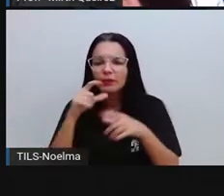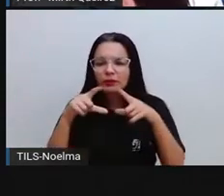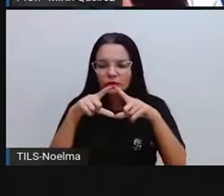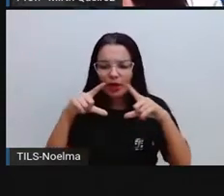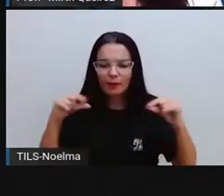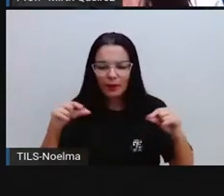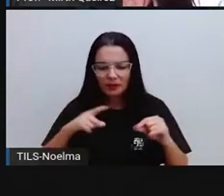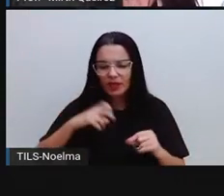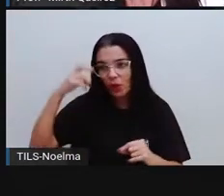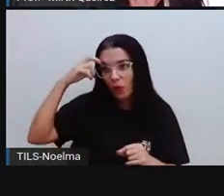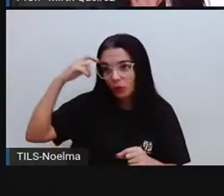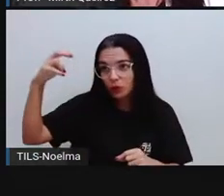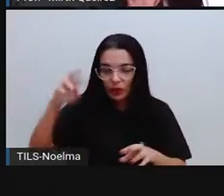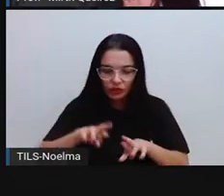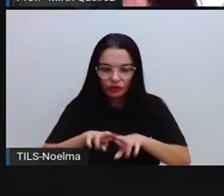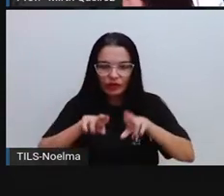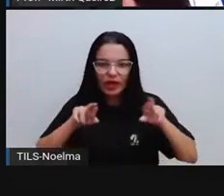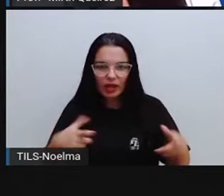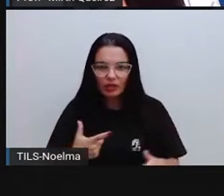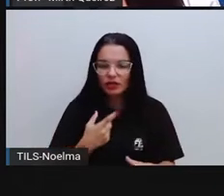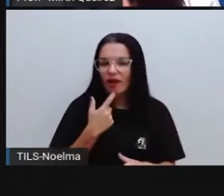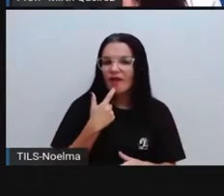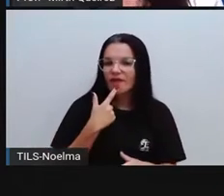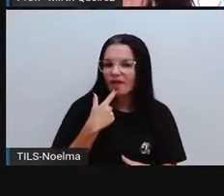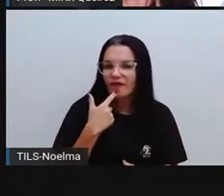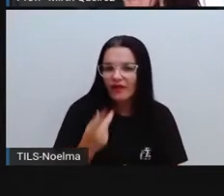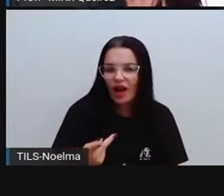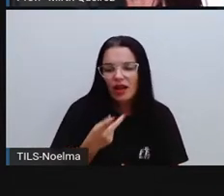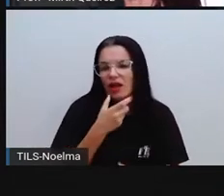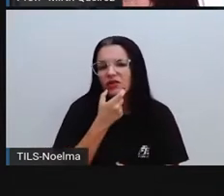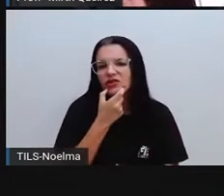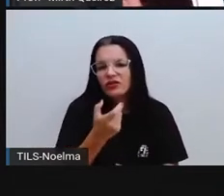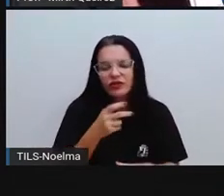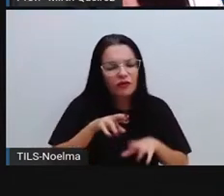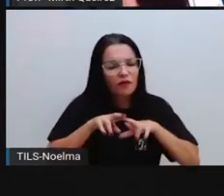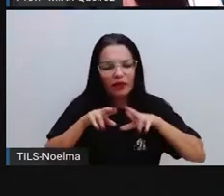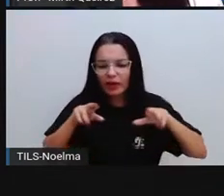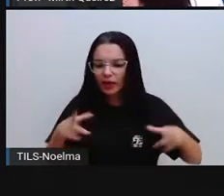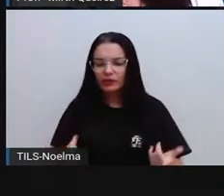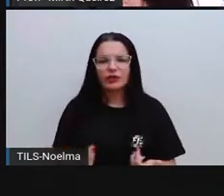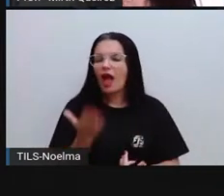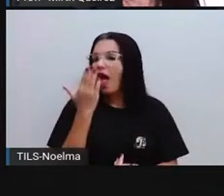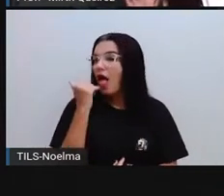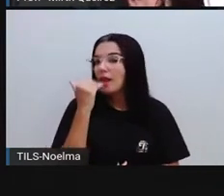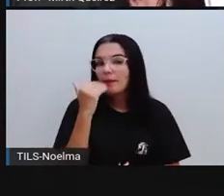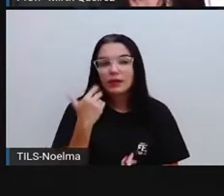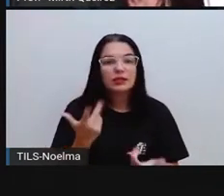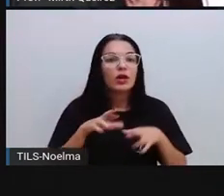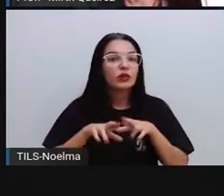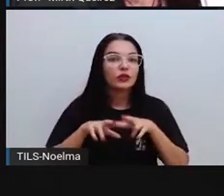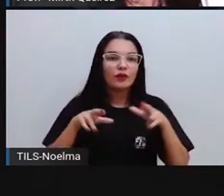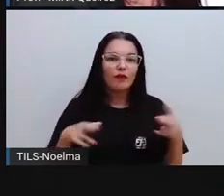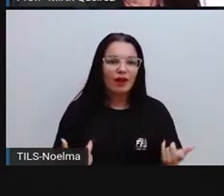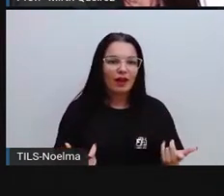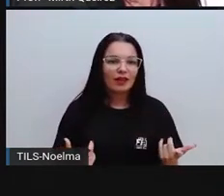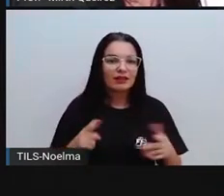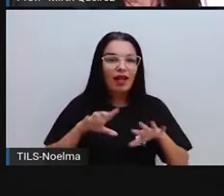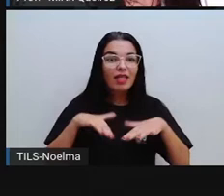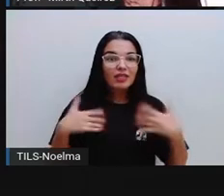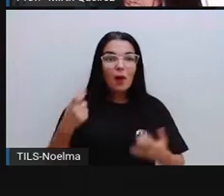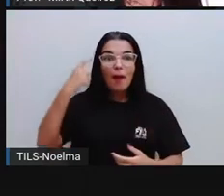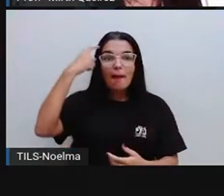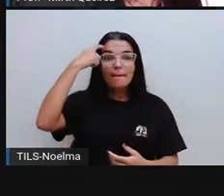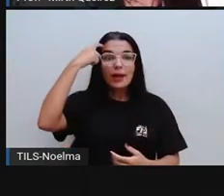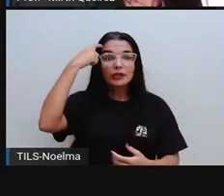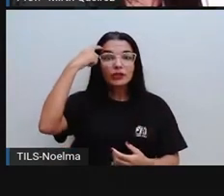cultura diferente, a língua é diferente, a alimentação é diferente. Imaginem aí